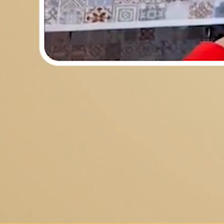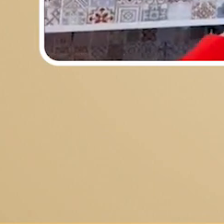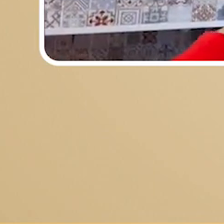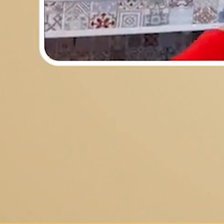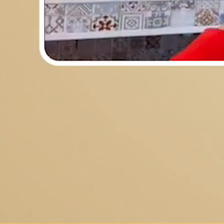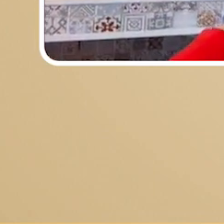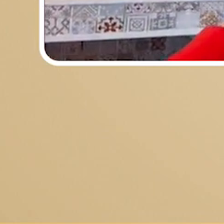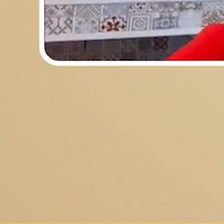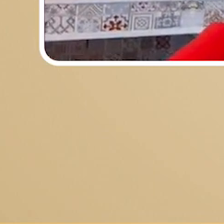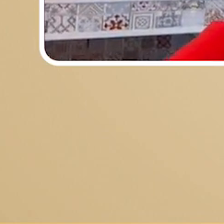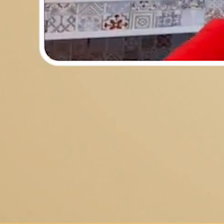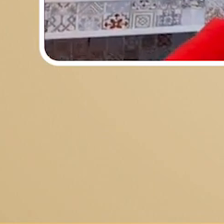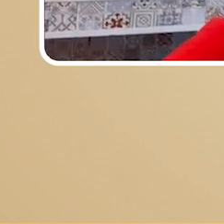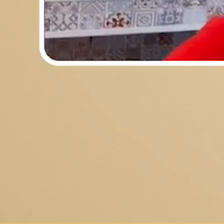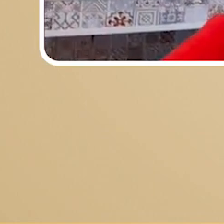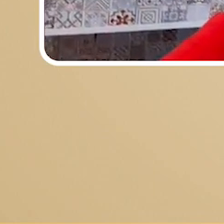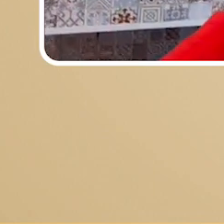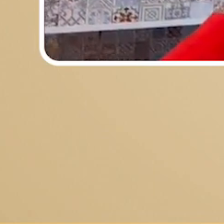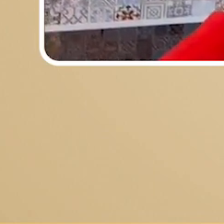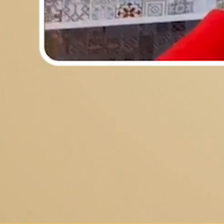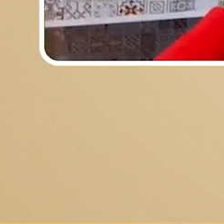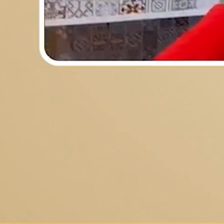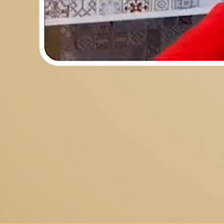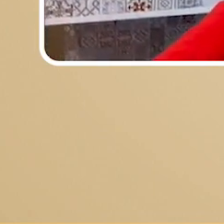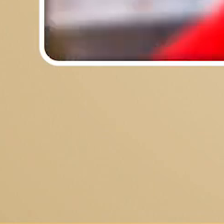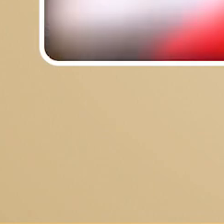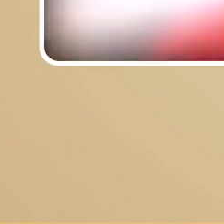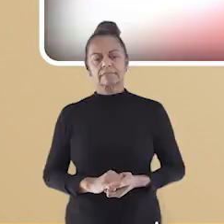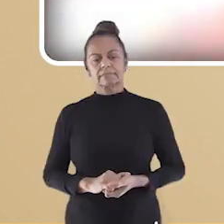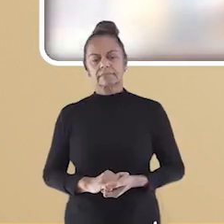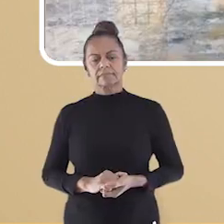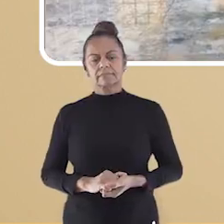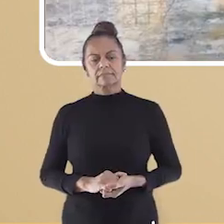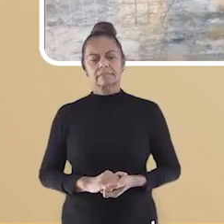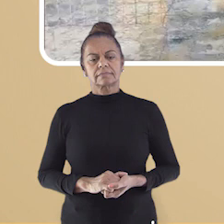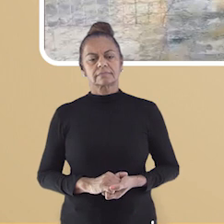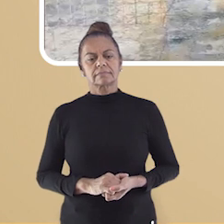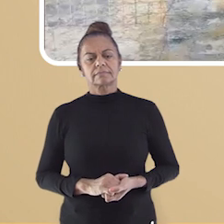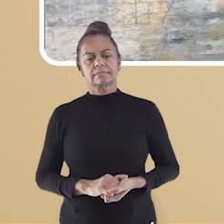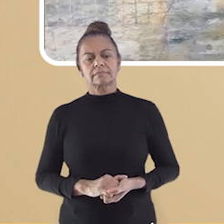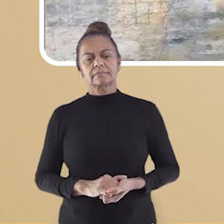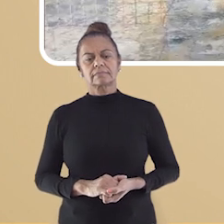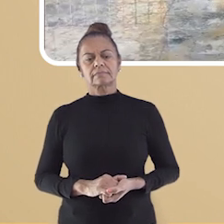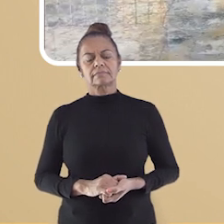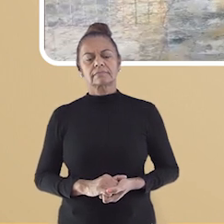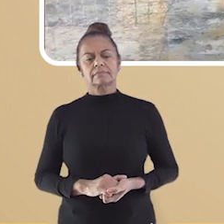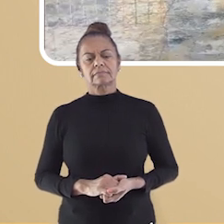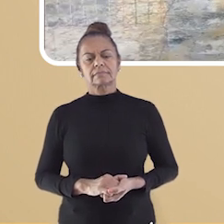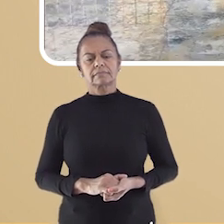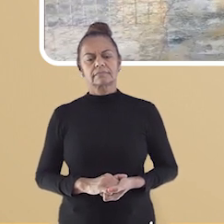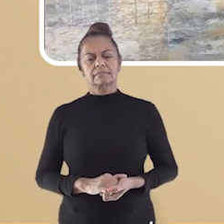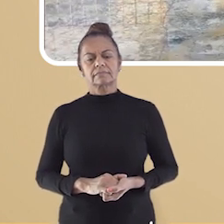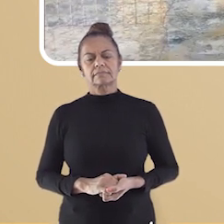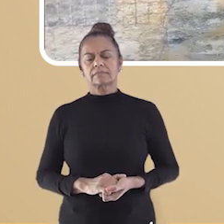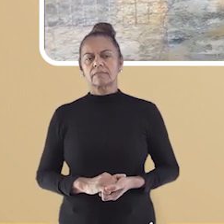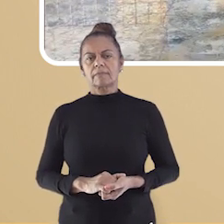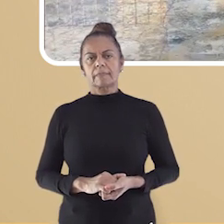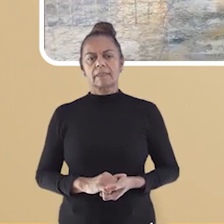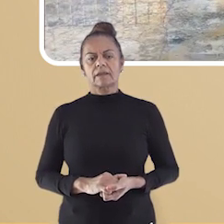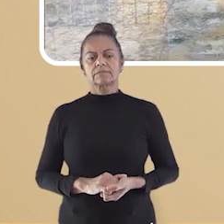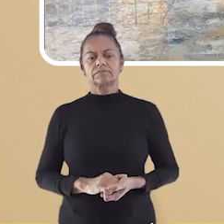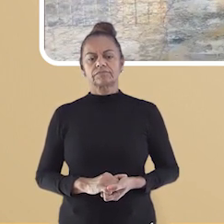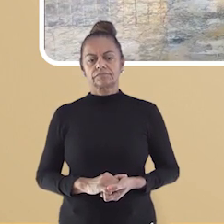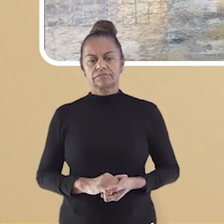Agora vou despejar toda a